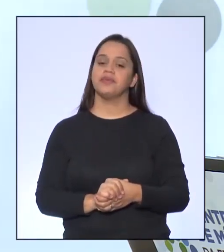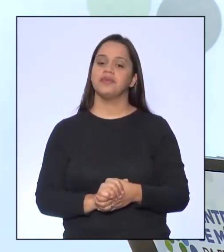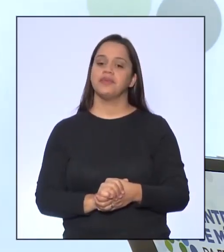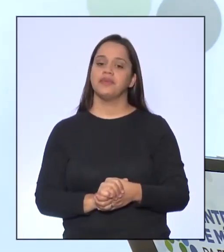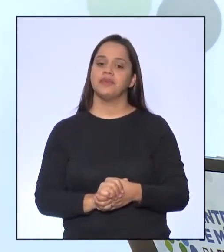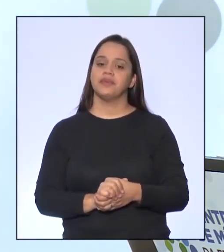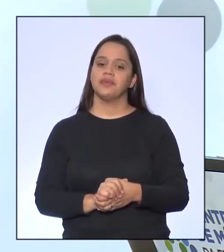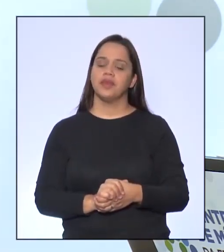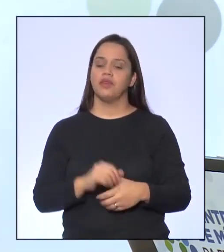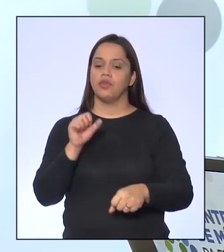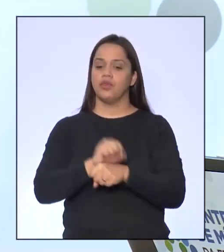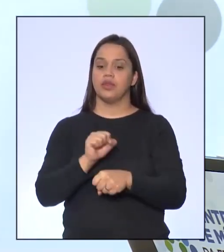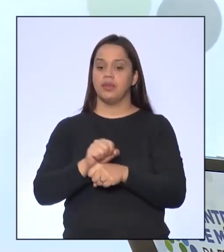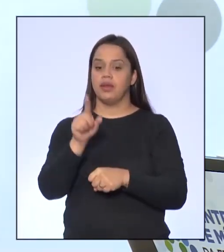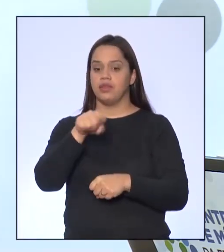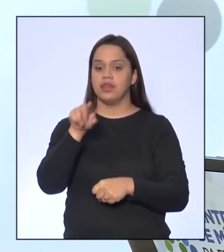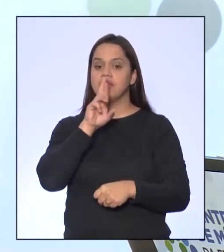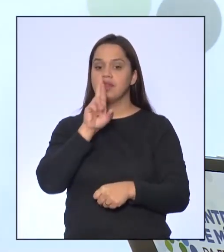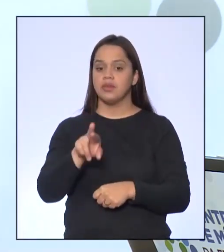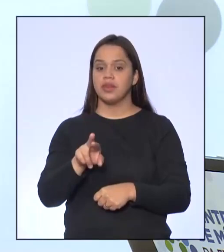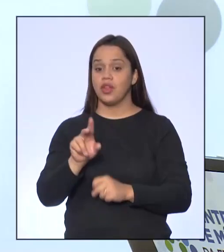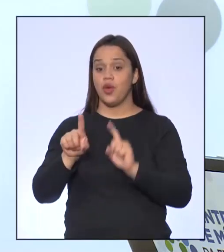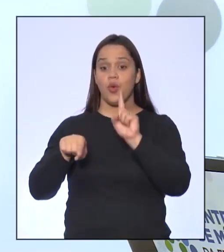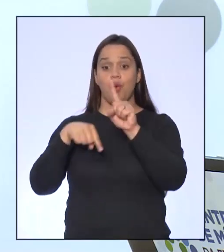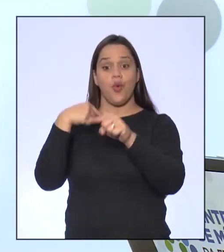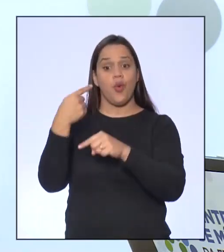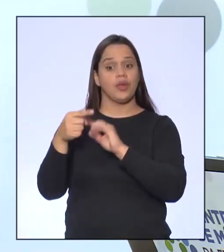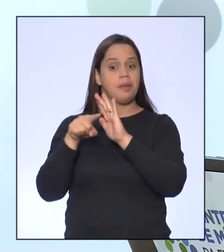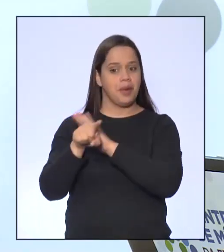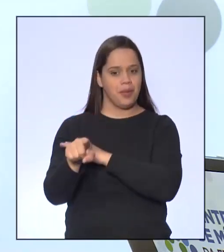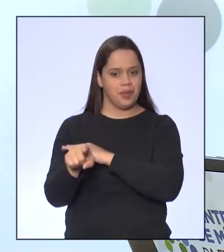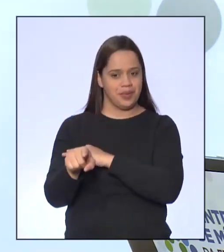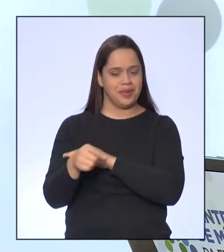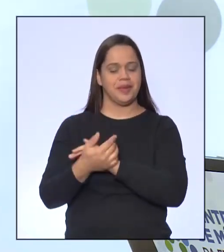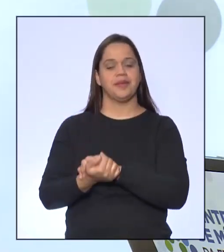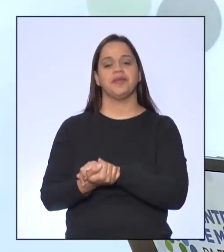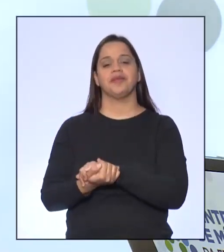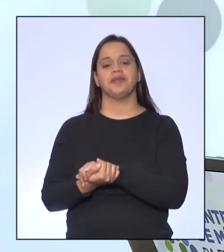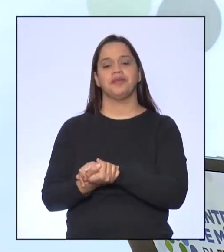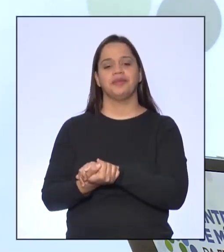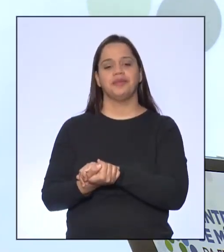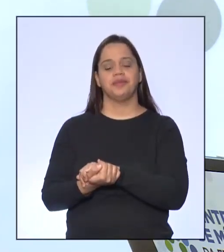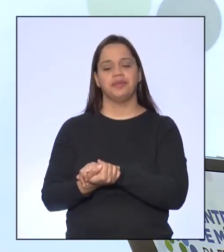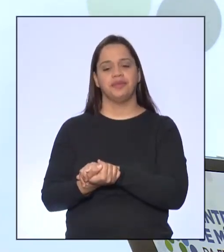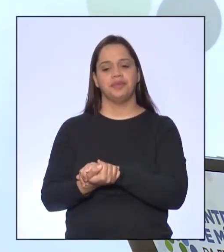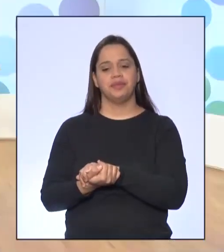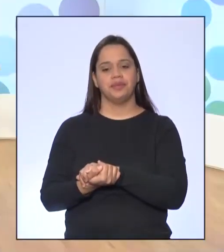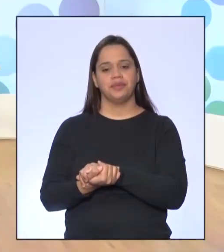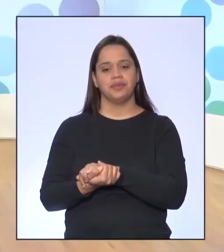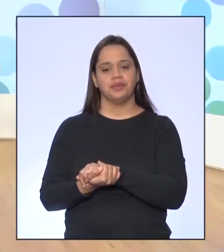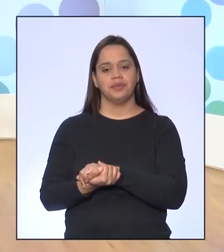deixar vocês responderem uma outra pergunta, tá? Vamos lá?